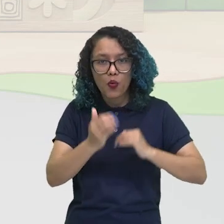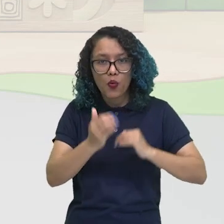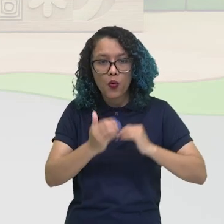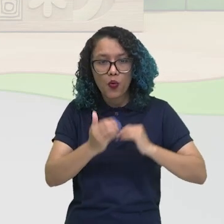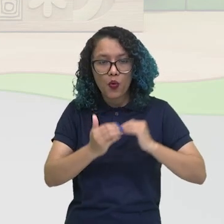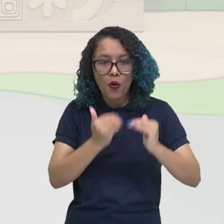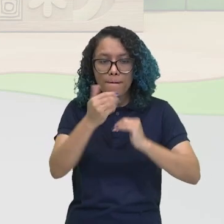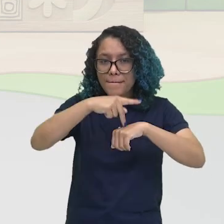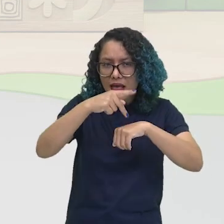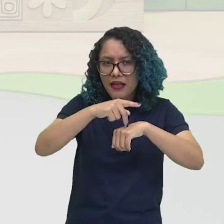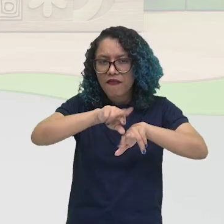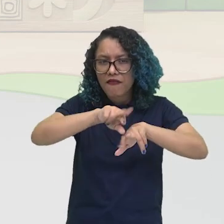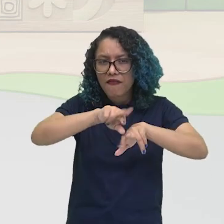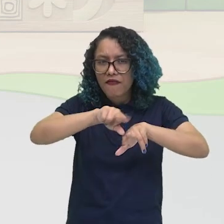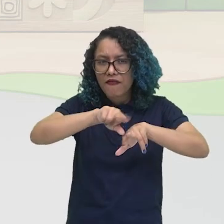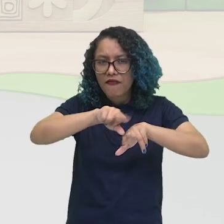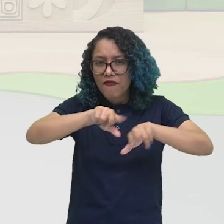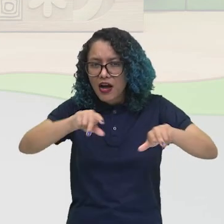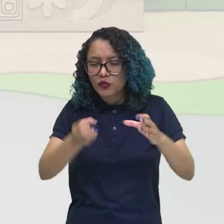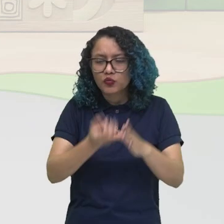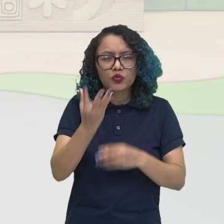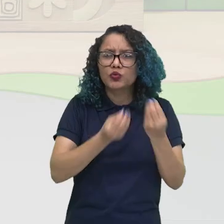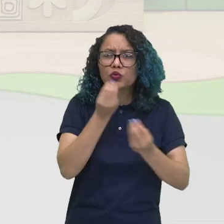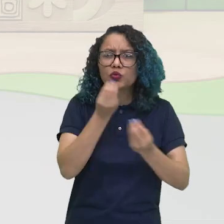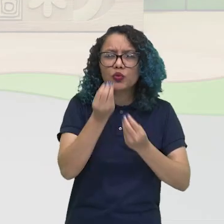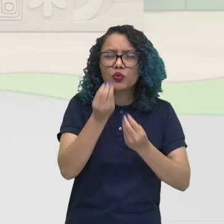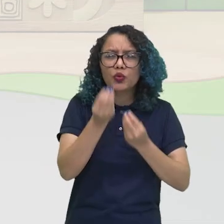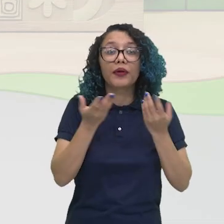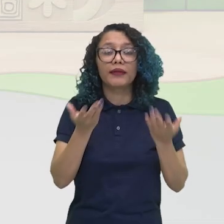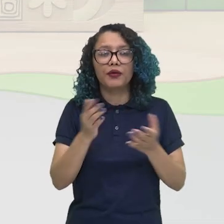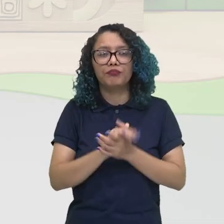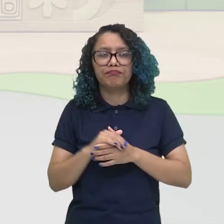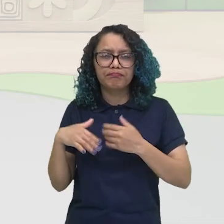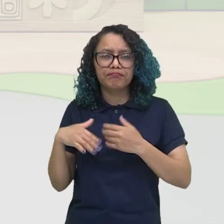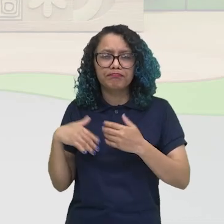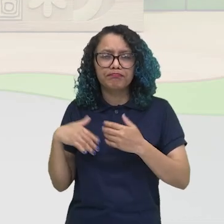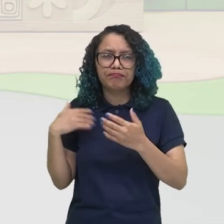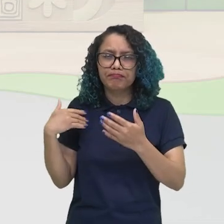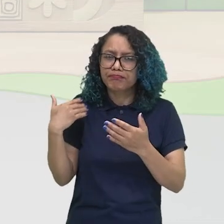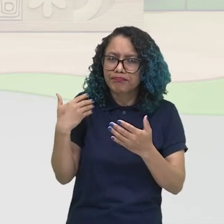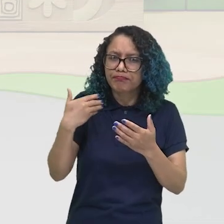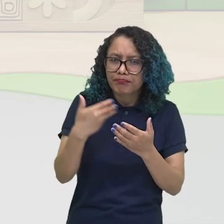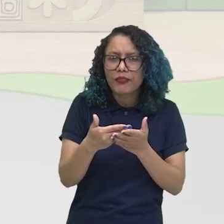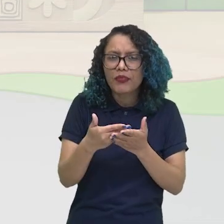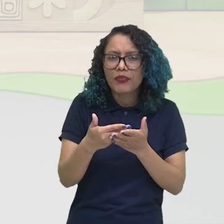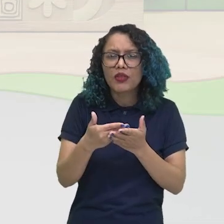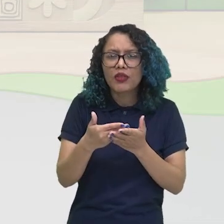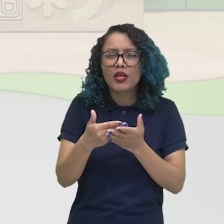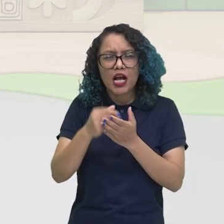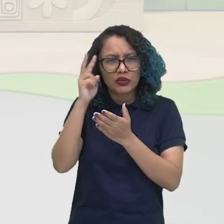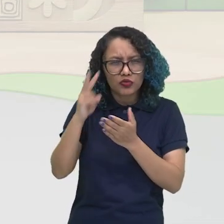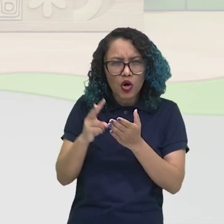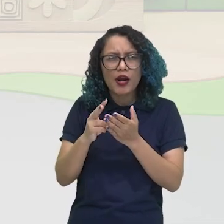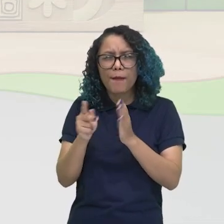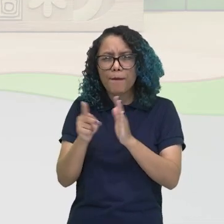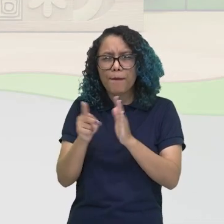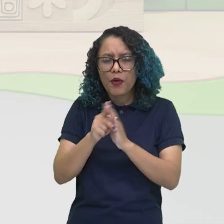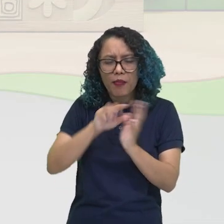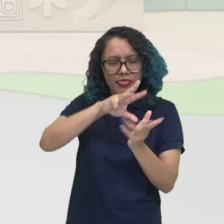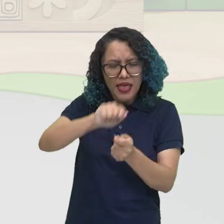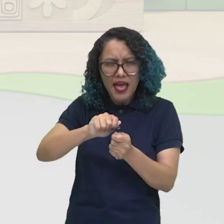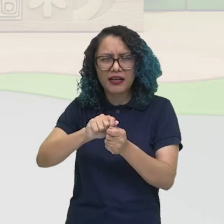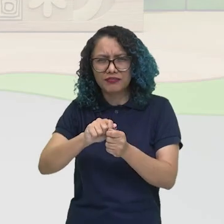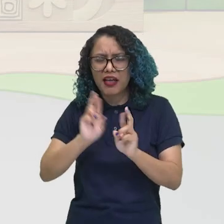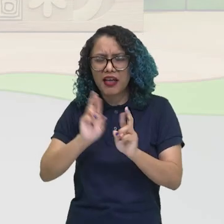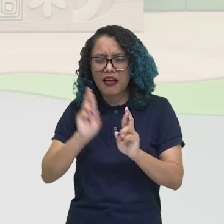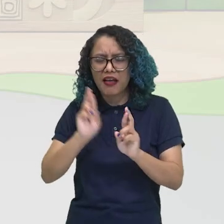e como elas se originam. Então, ao longo da história geológica do nosso planeta, vocês viram